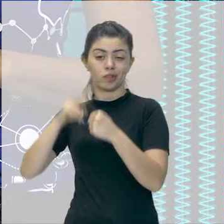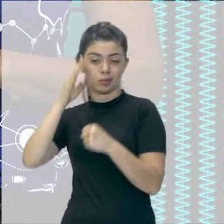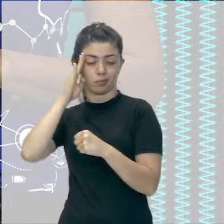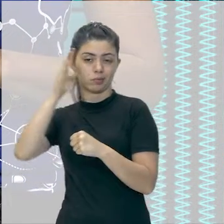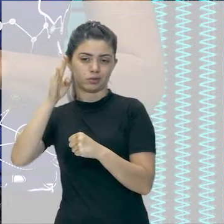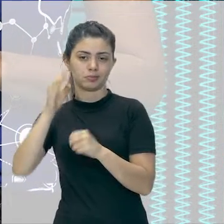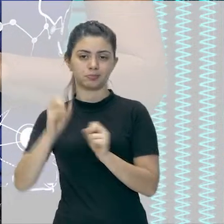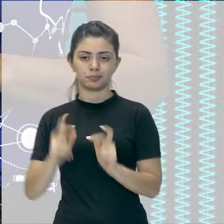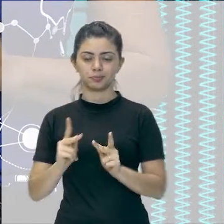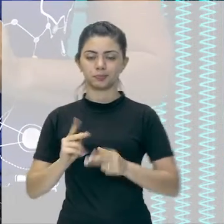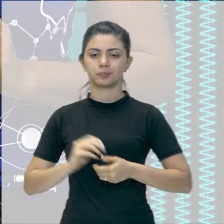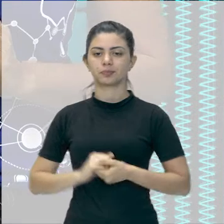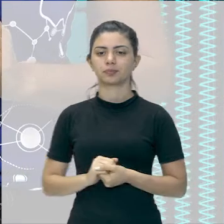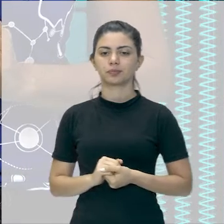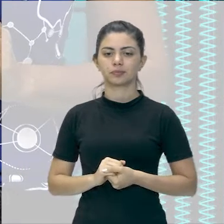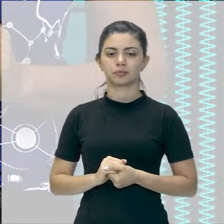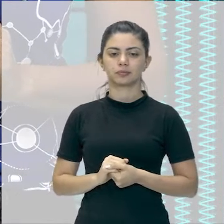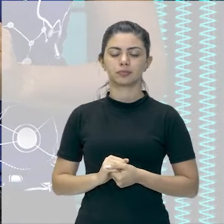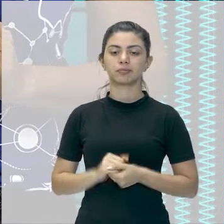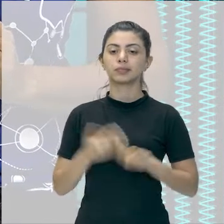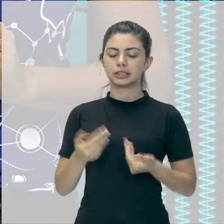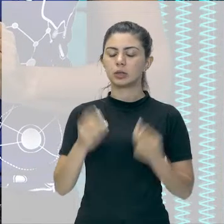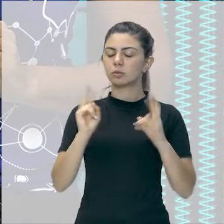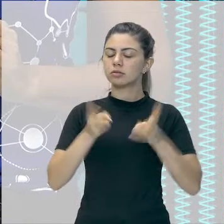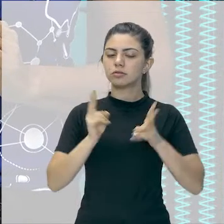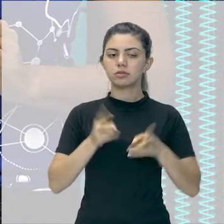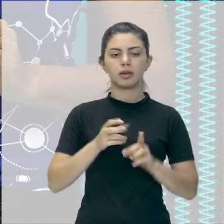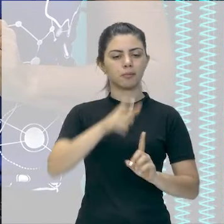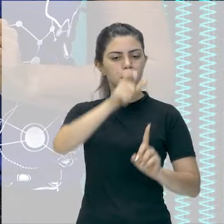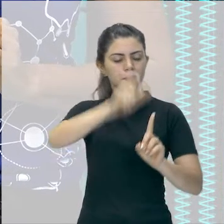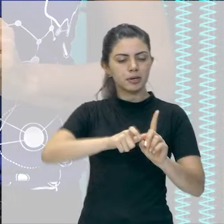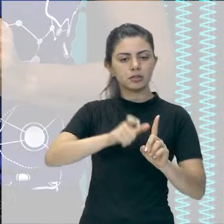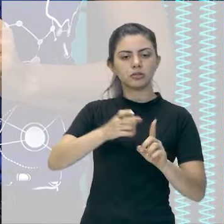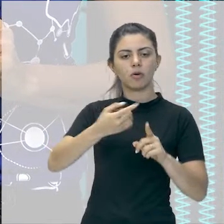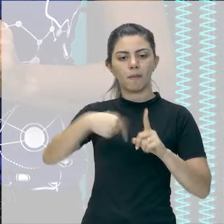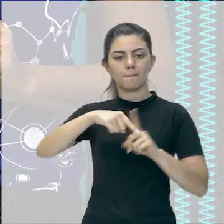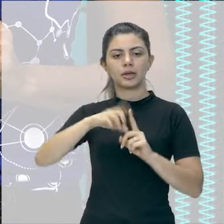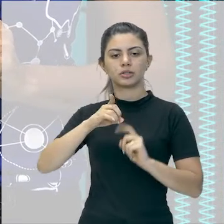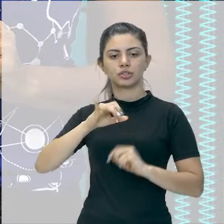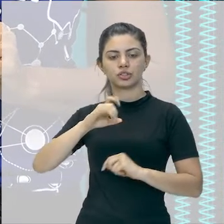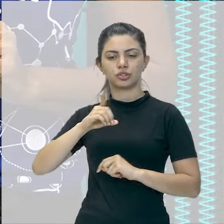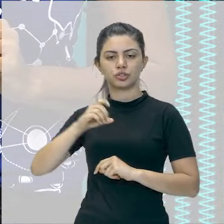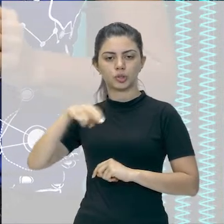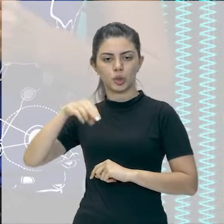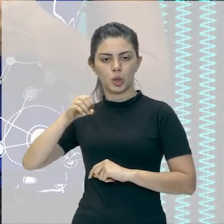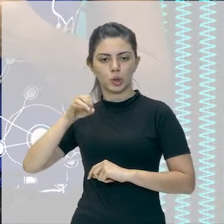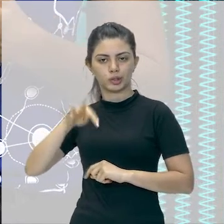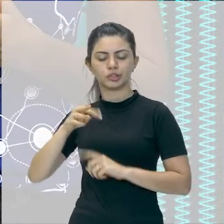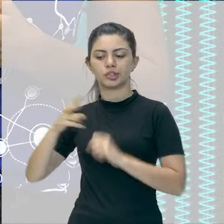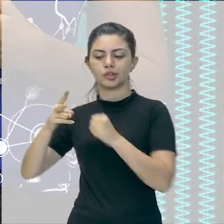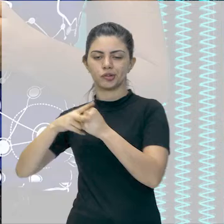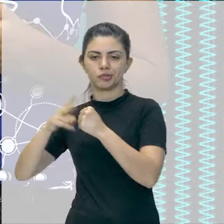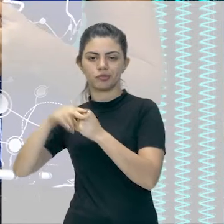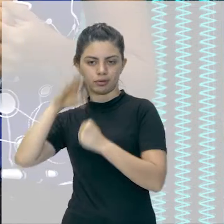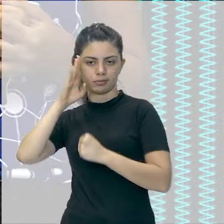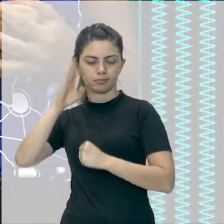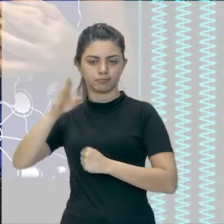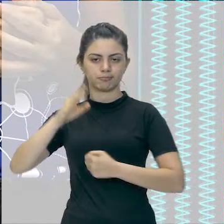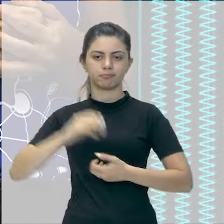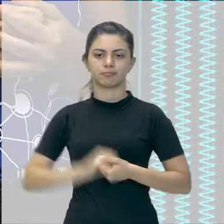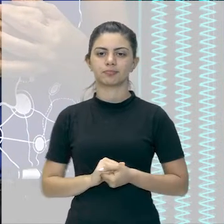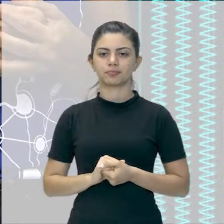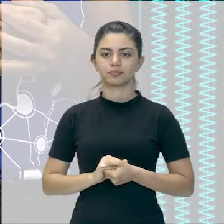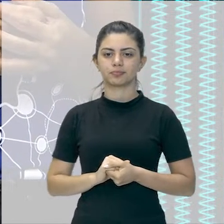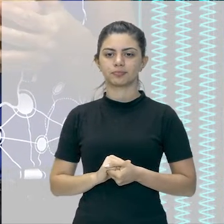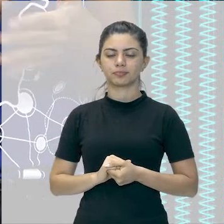quero dizer. Tudo bem? Então, essa é a ordem. Sujeito, o did junto com o not e o verbo no infinitivo sem o